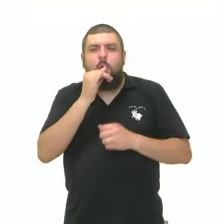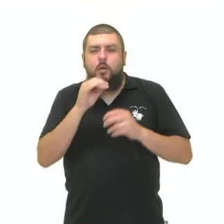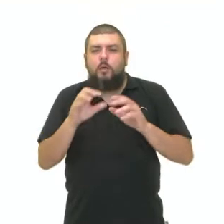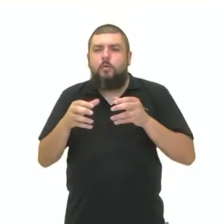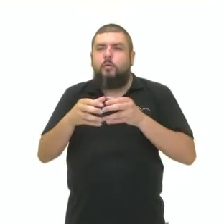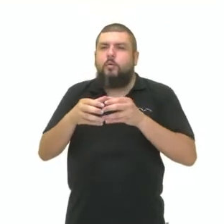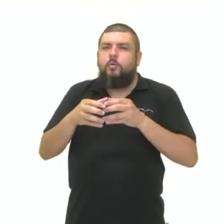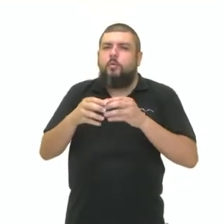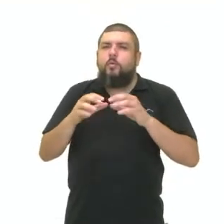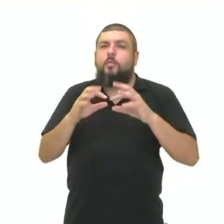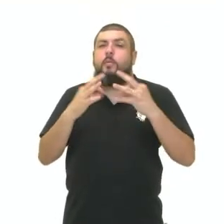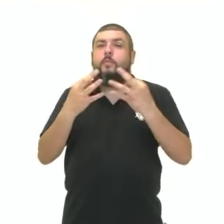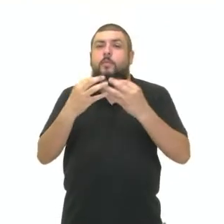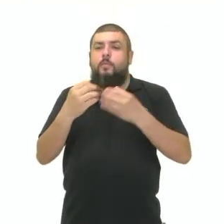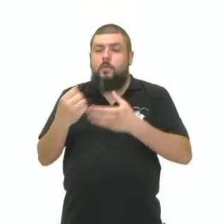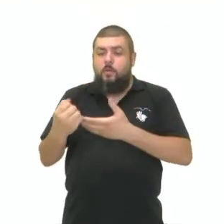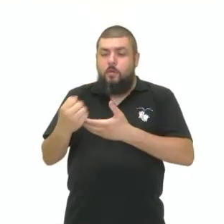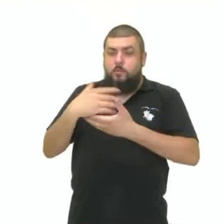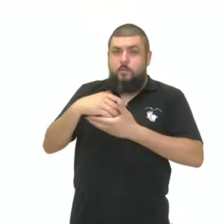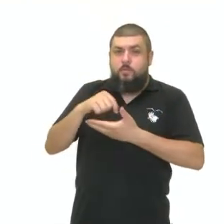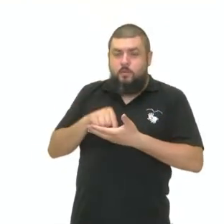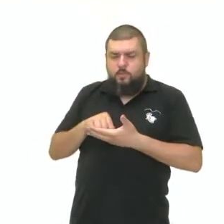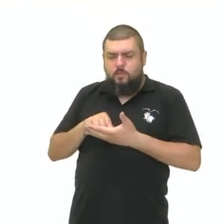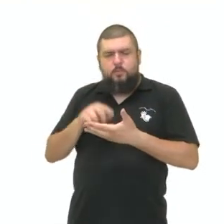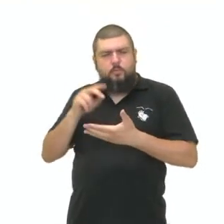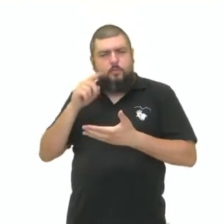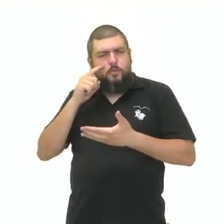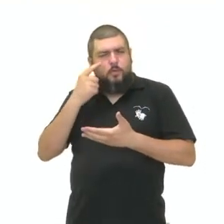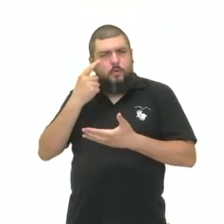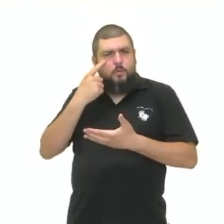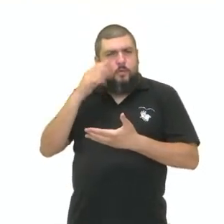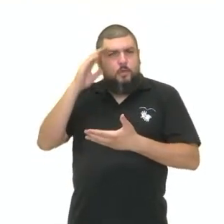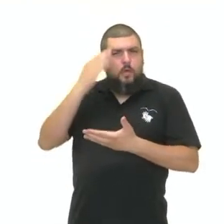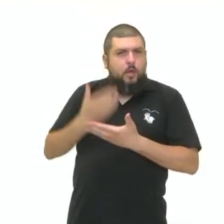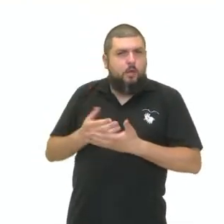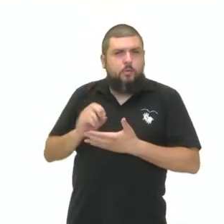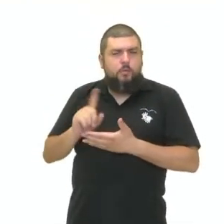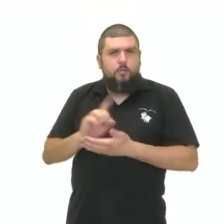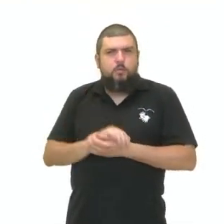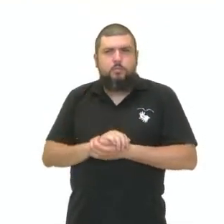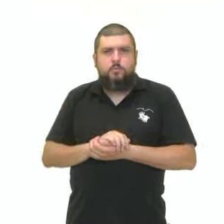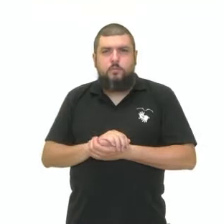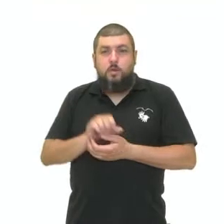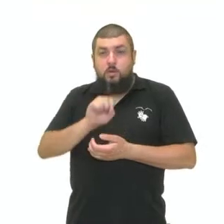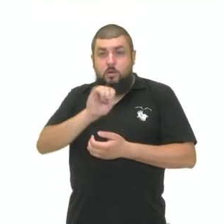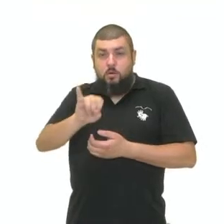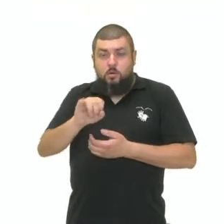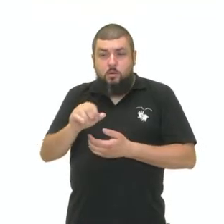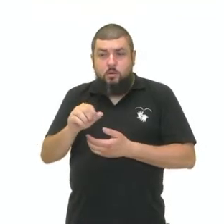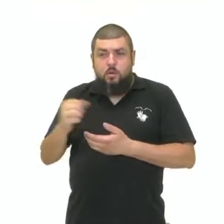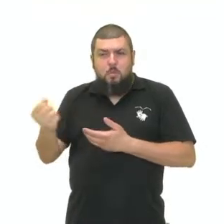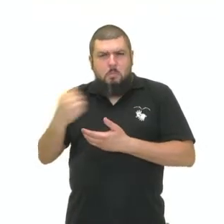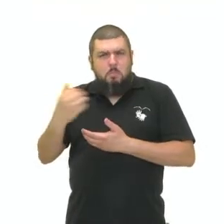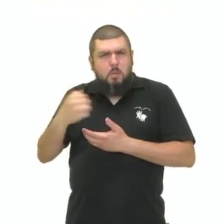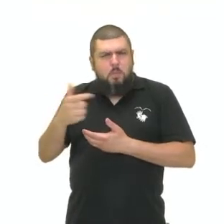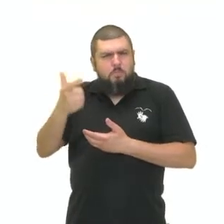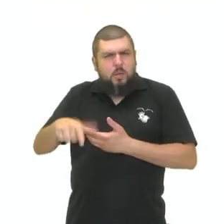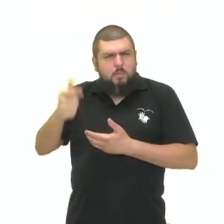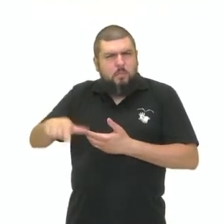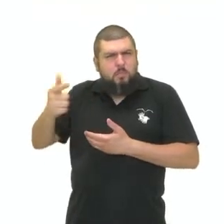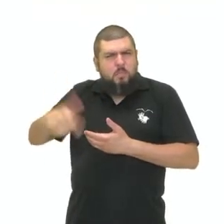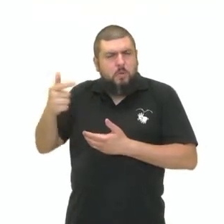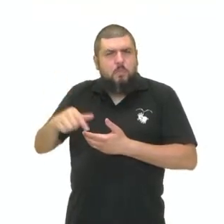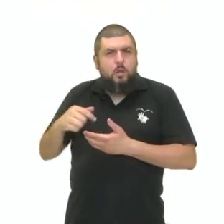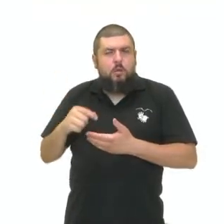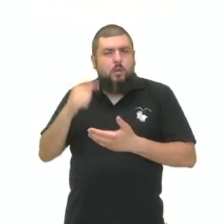vezes antes de acreditar. Antes, se uma matéria era compartilhada muitas vezes, eles achavam que